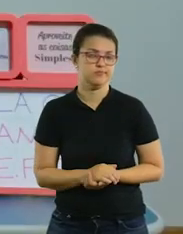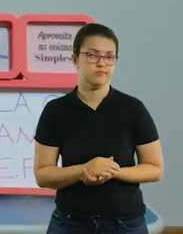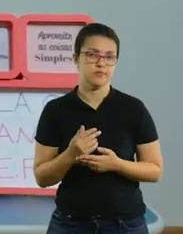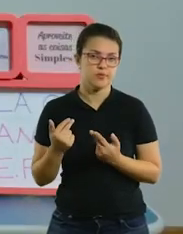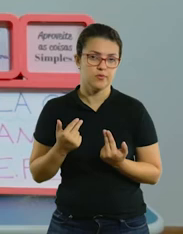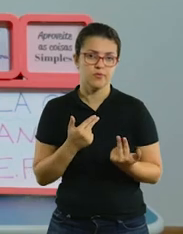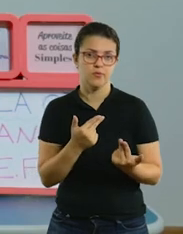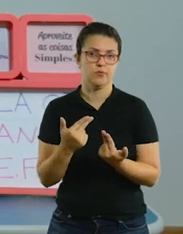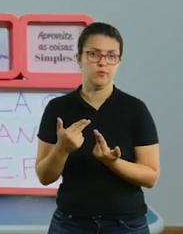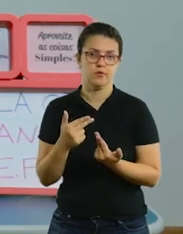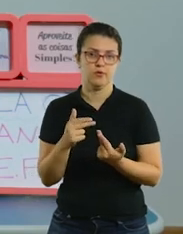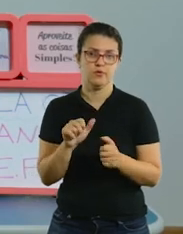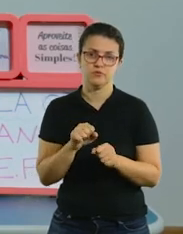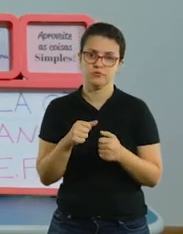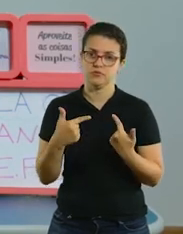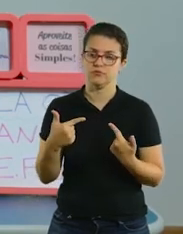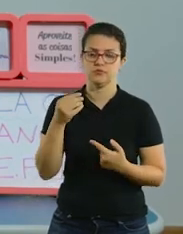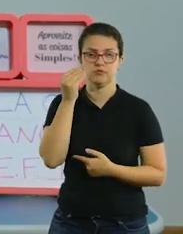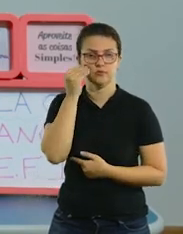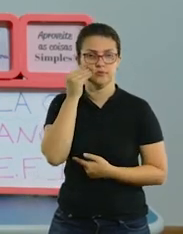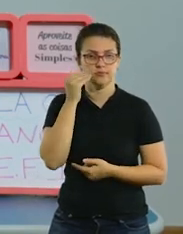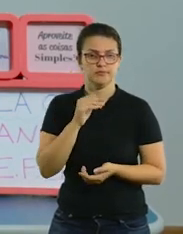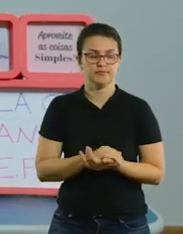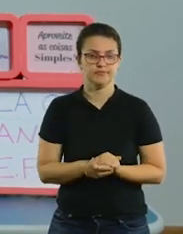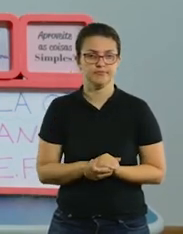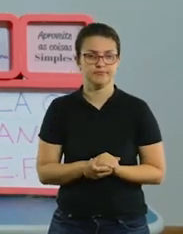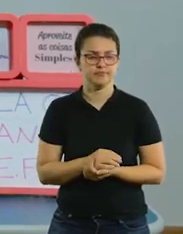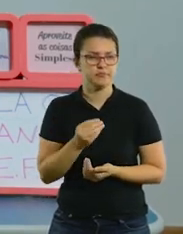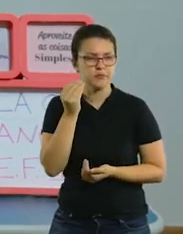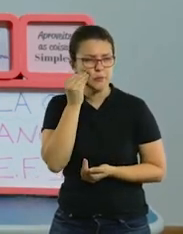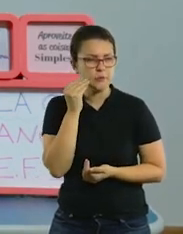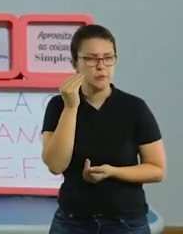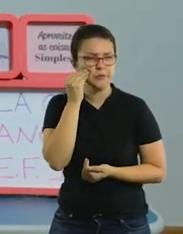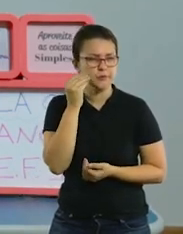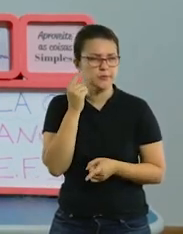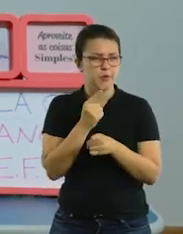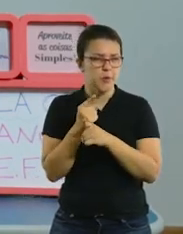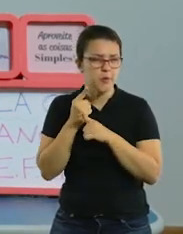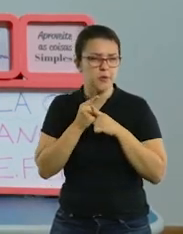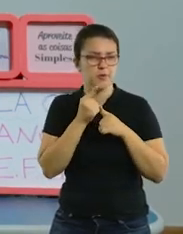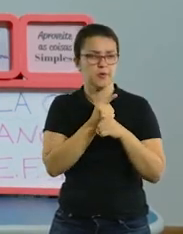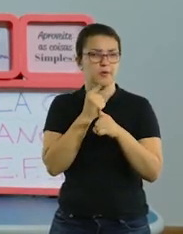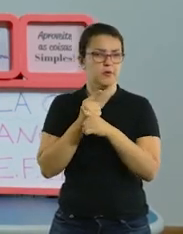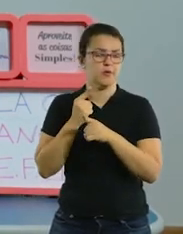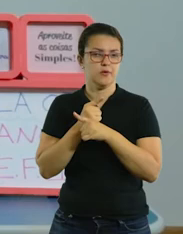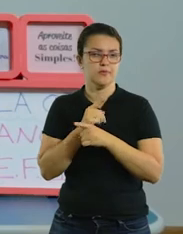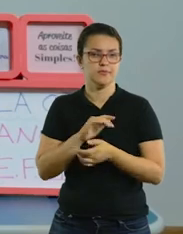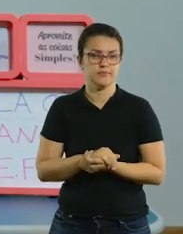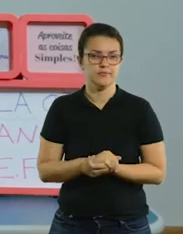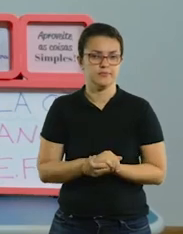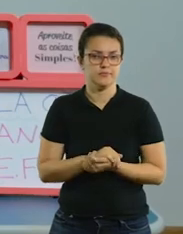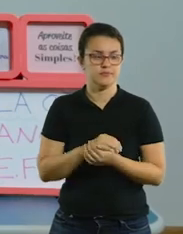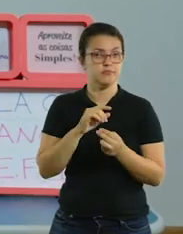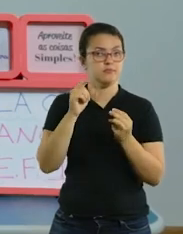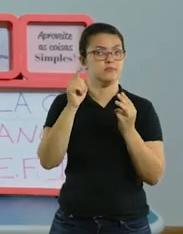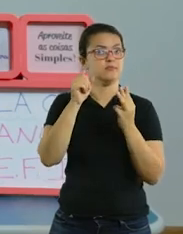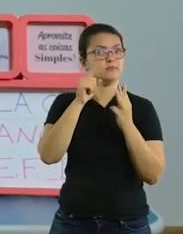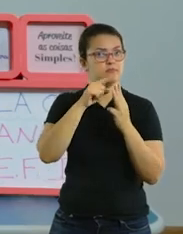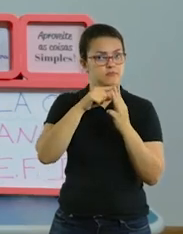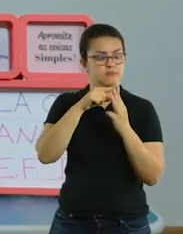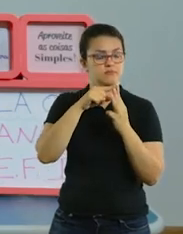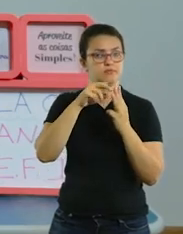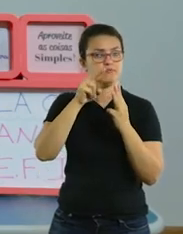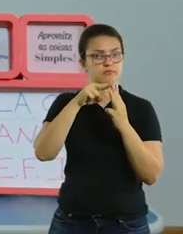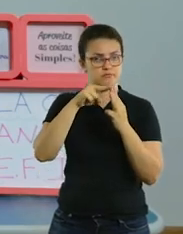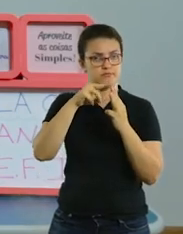vai tentar a mesma sorte. Então, ele vai decompor os números tentando da mesma forma. Ele vai ter uma chance com a centena,